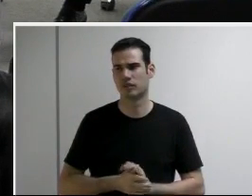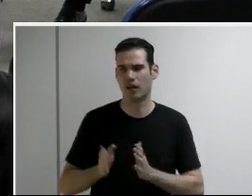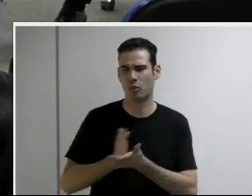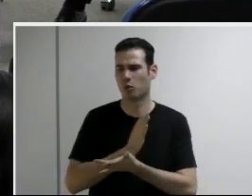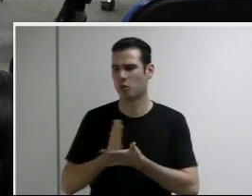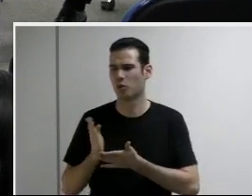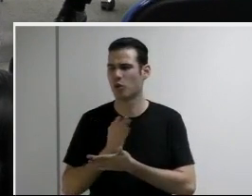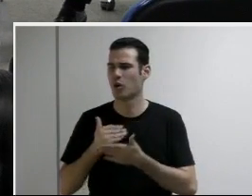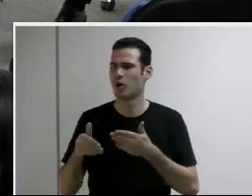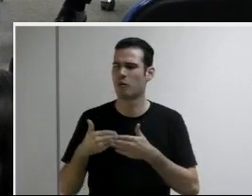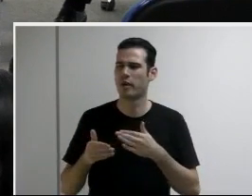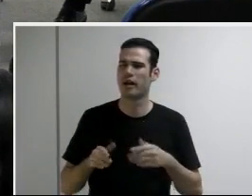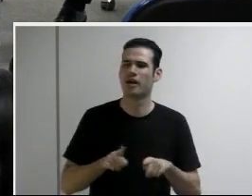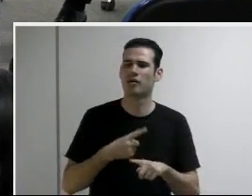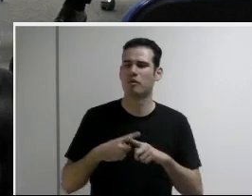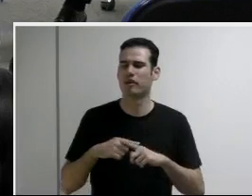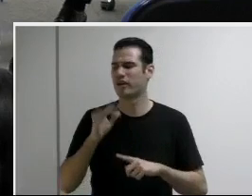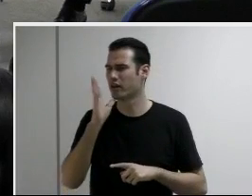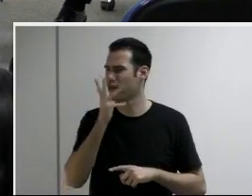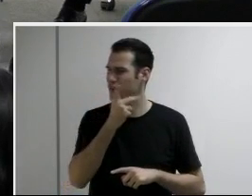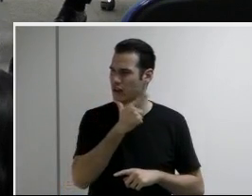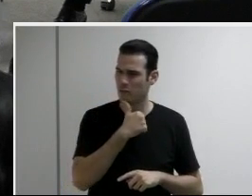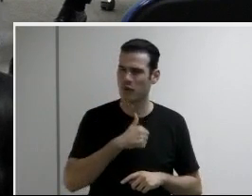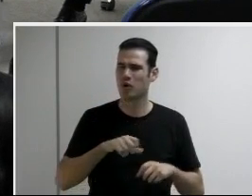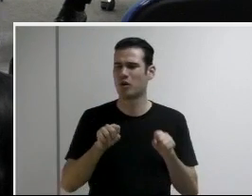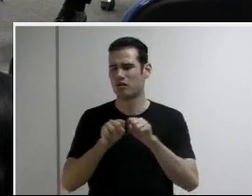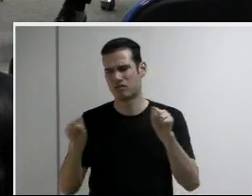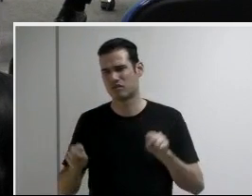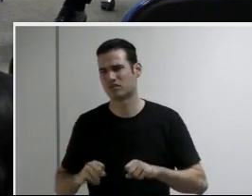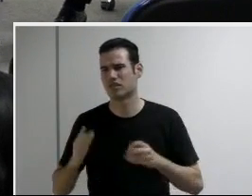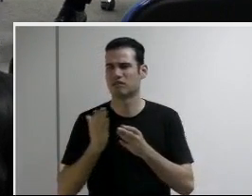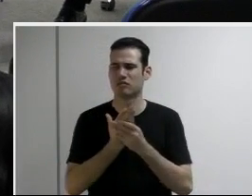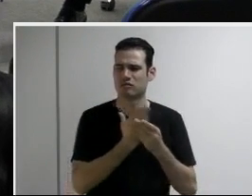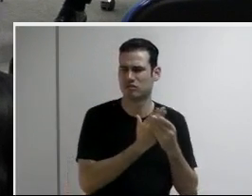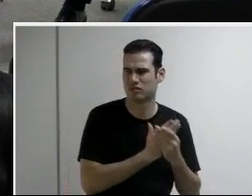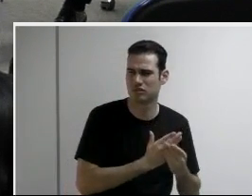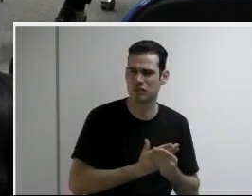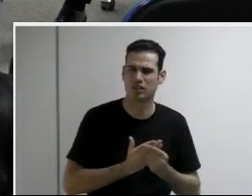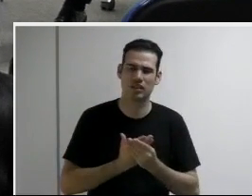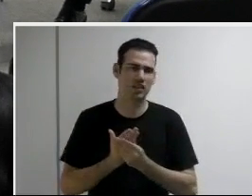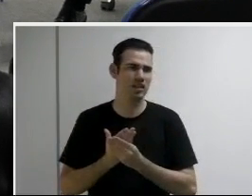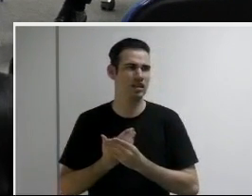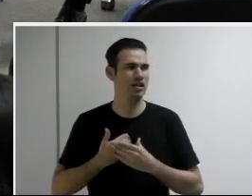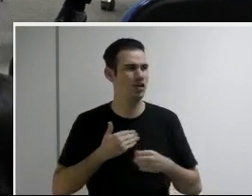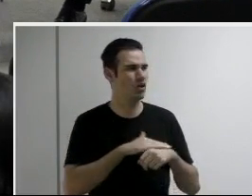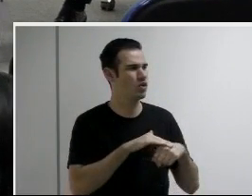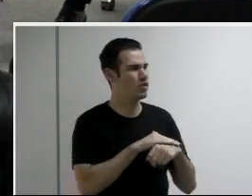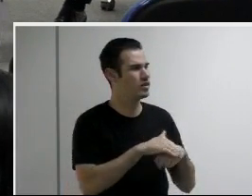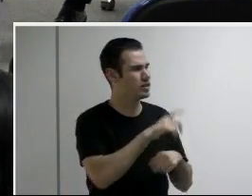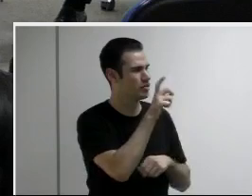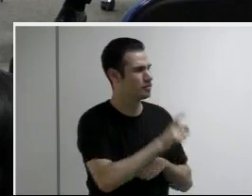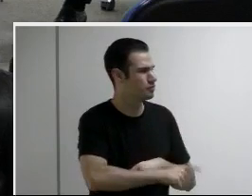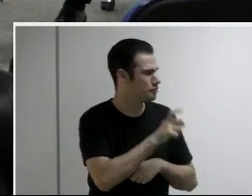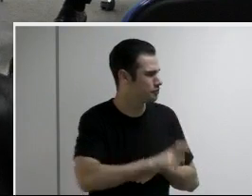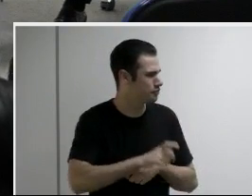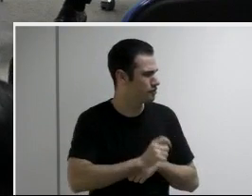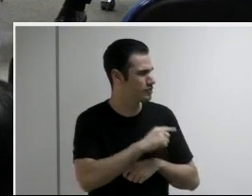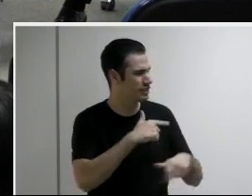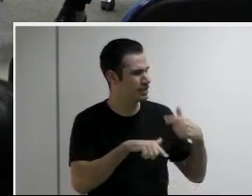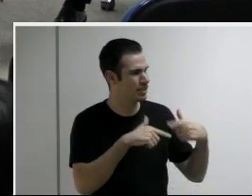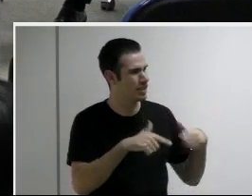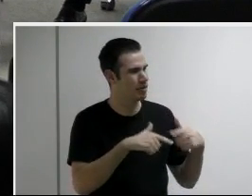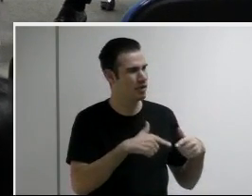enormemente a agilidade na implementação desses processos. Conversando com um colega que trabalha numa grande multinacional